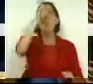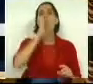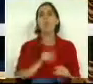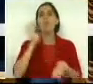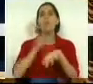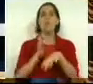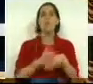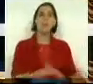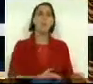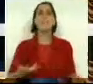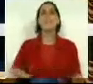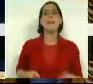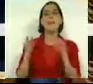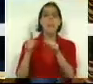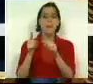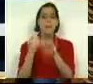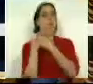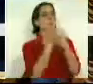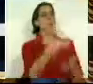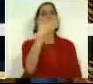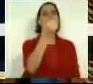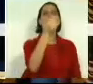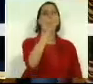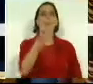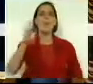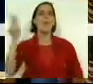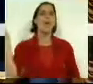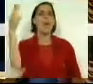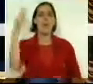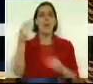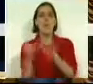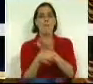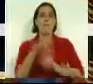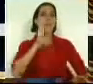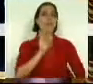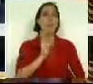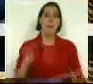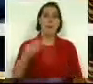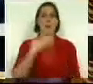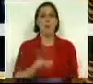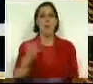colocou os doentes e os desempregados a contribuir com 150 milhões de euros para o fundo da banca. Muito obrigado.